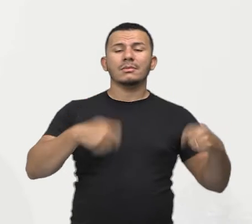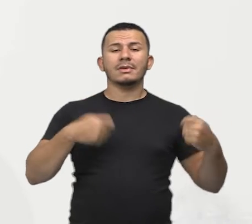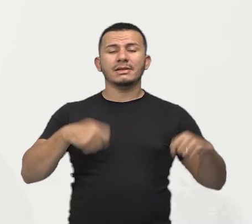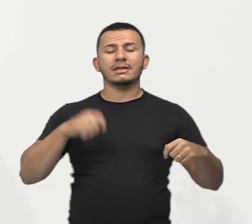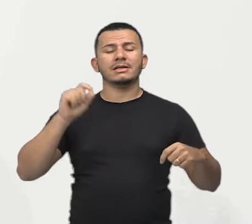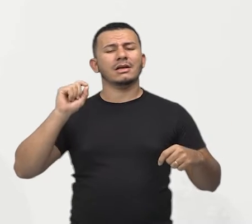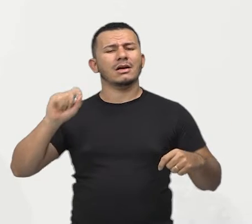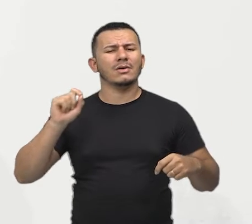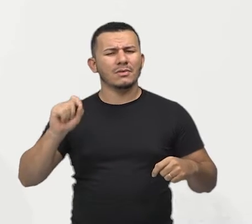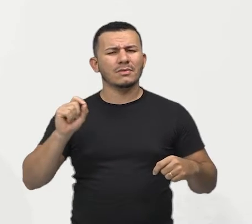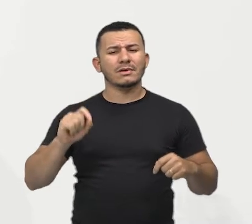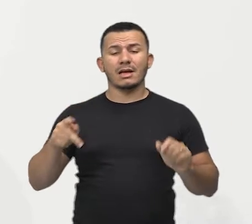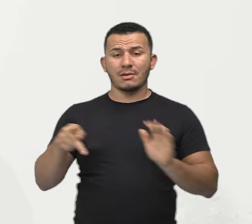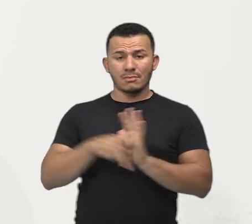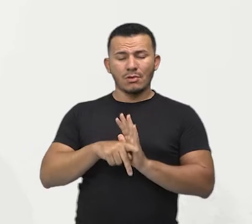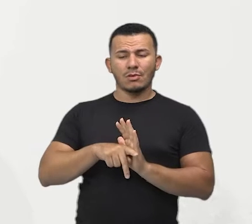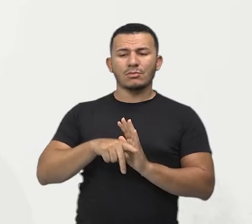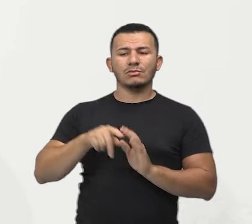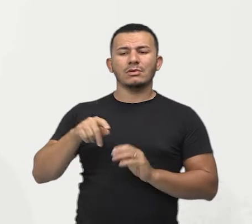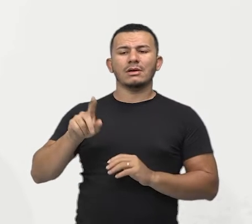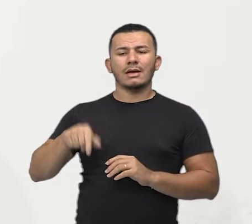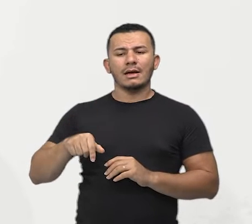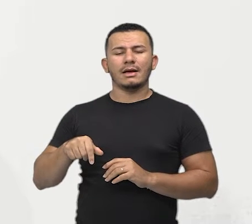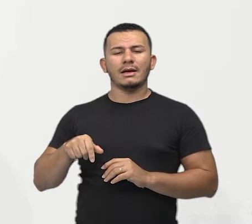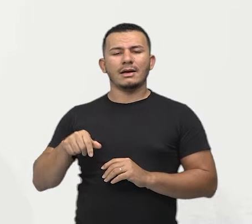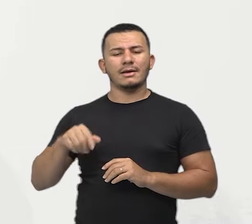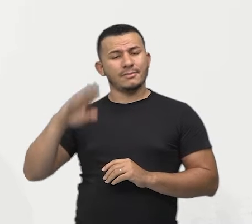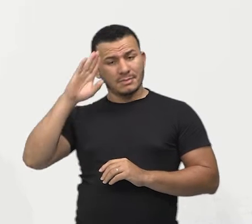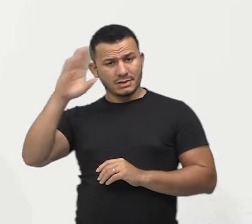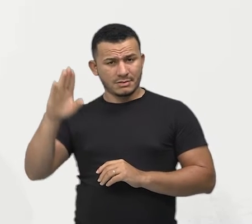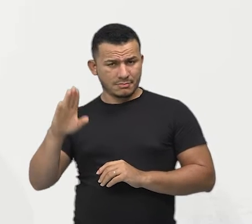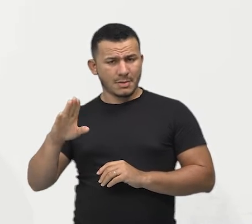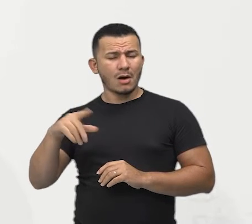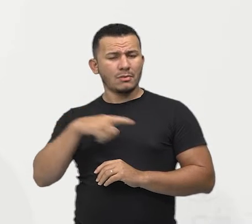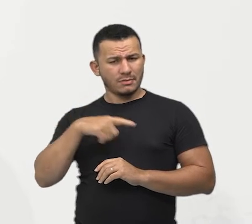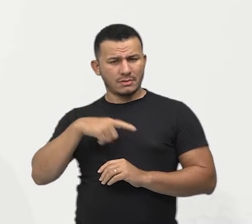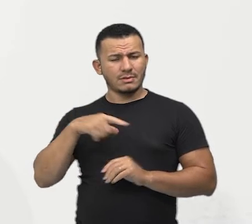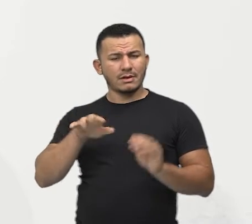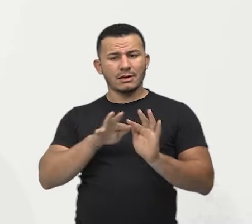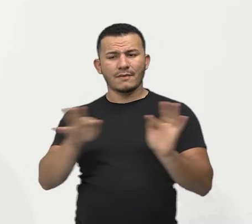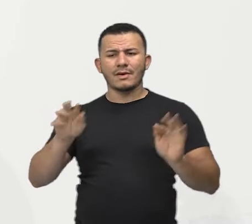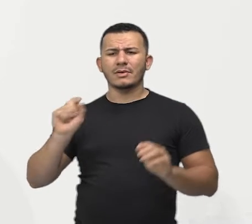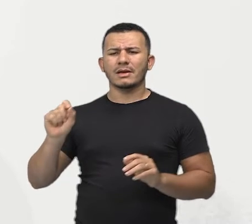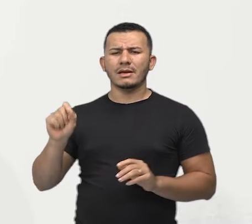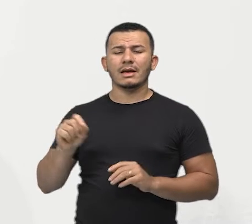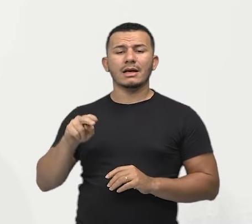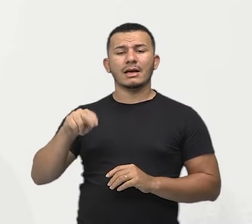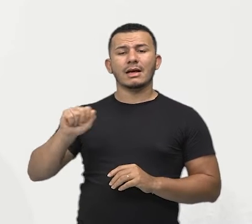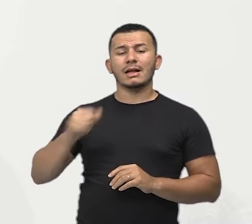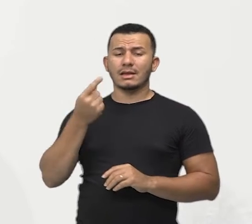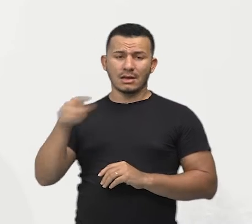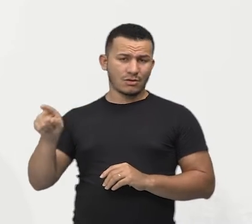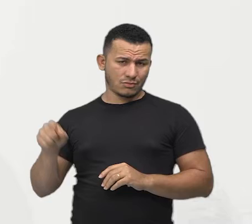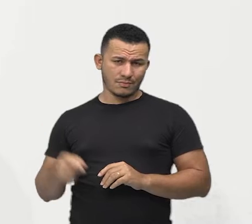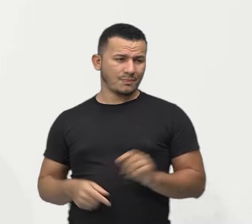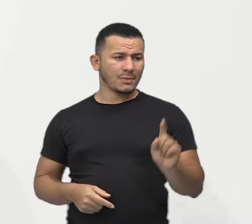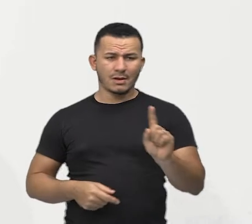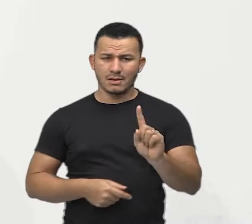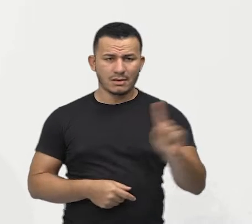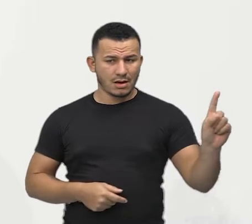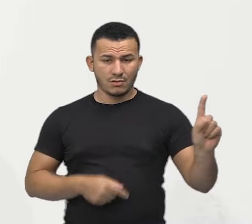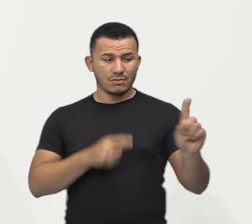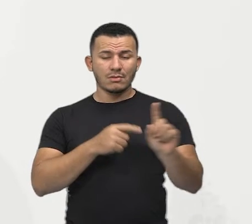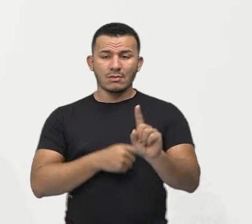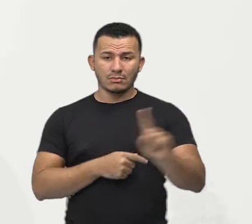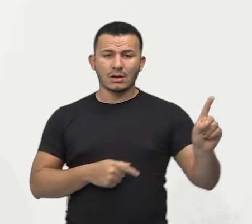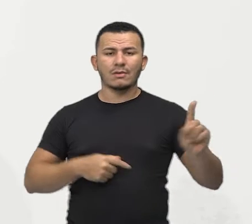de um elemento que vai trazer essa ideia de negação. O principal elemento que faz isto é o não, este advérbio